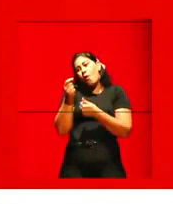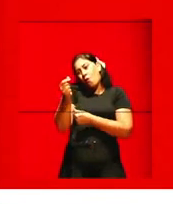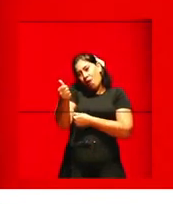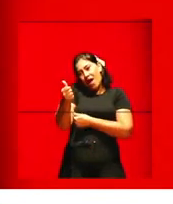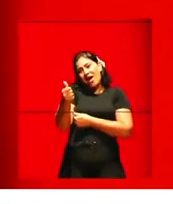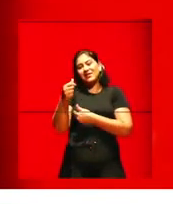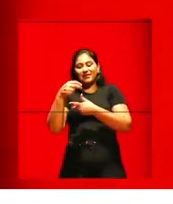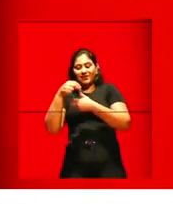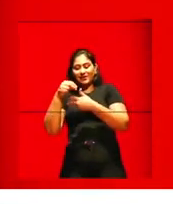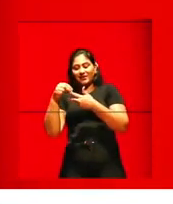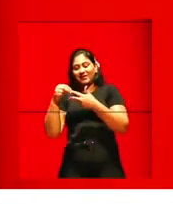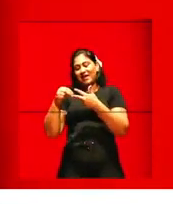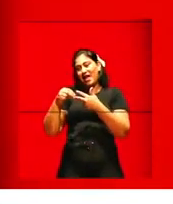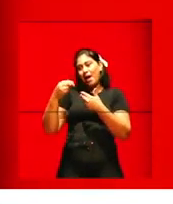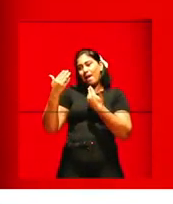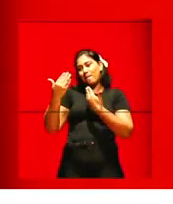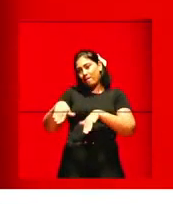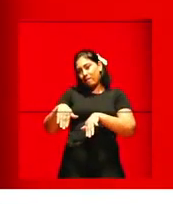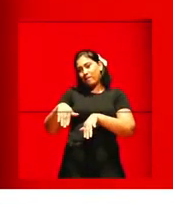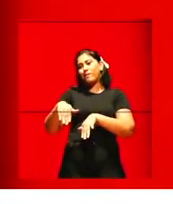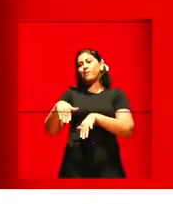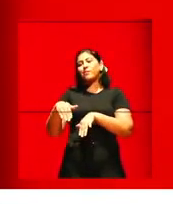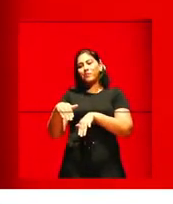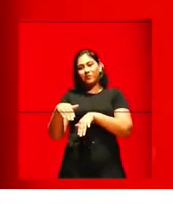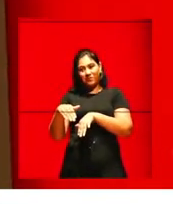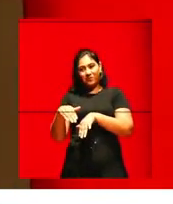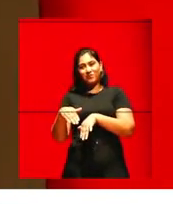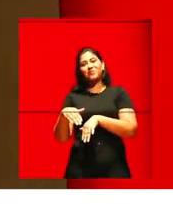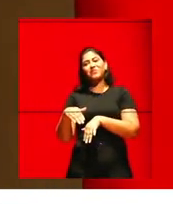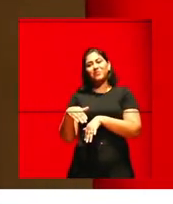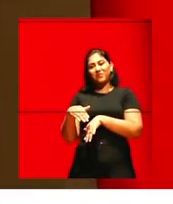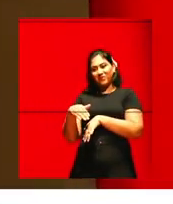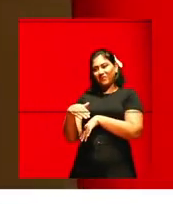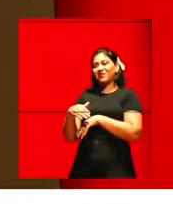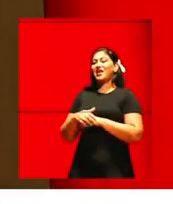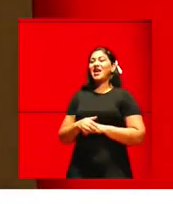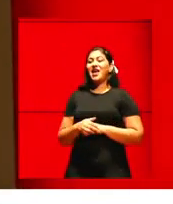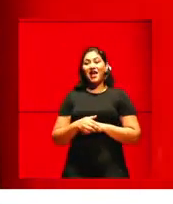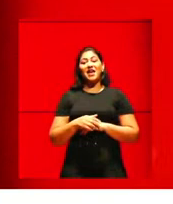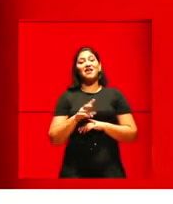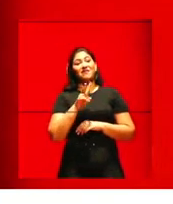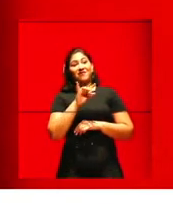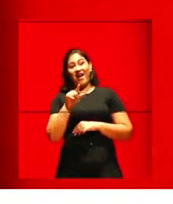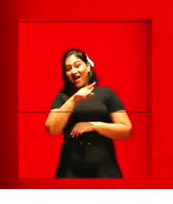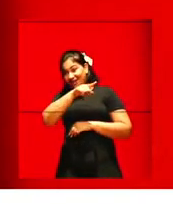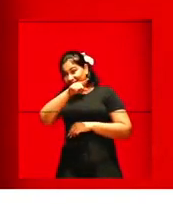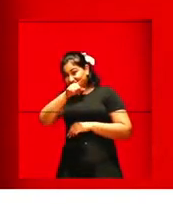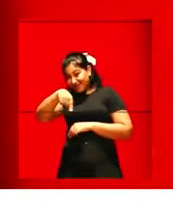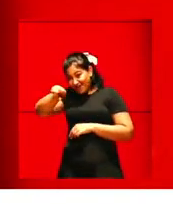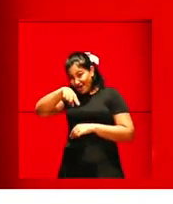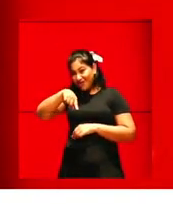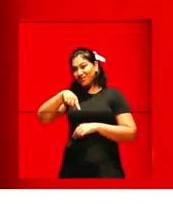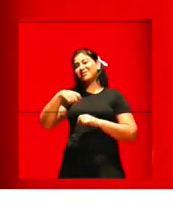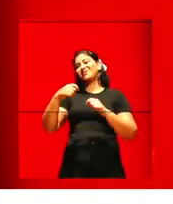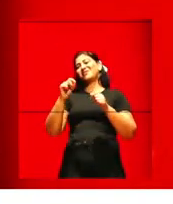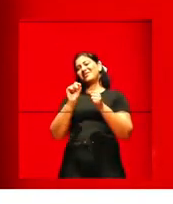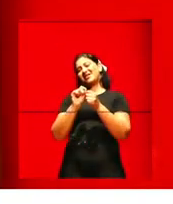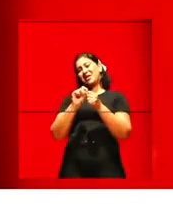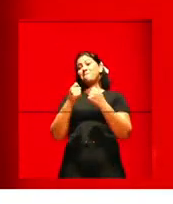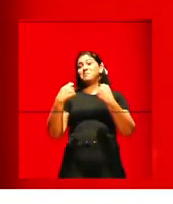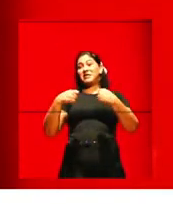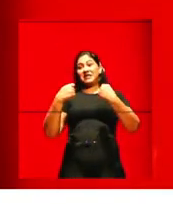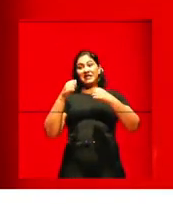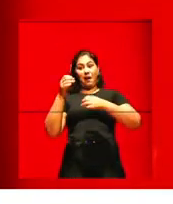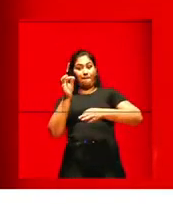né? Em novembro acontece a avaliação do ensino médio, a qual vocês vão participar, e vocês precisam se